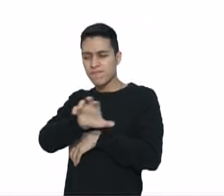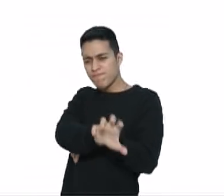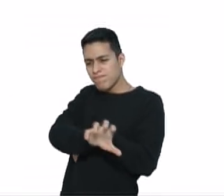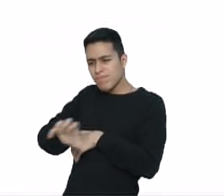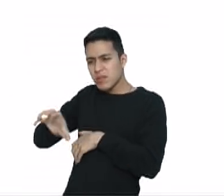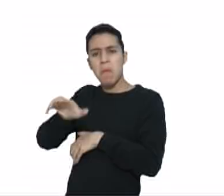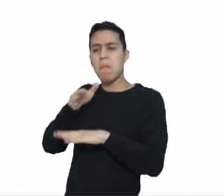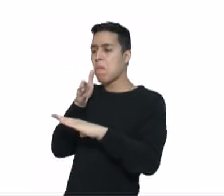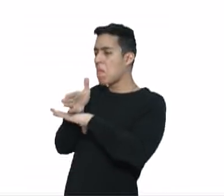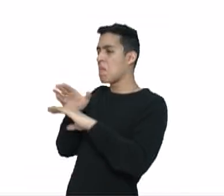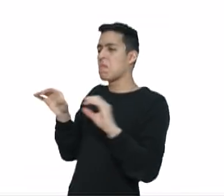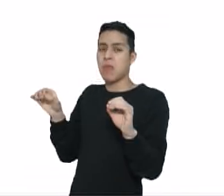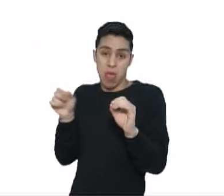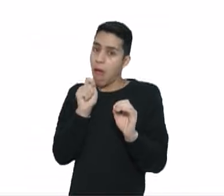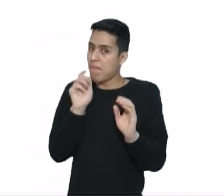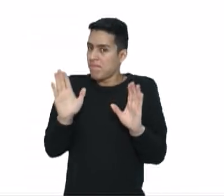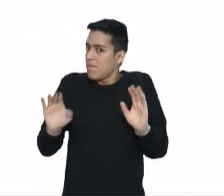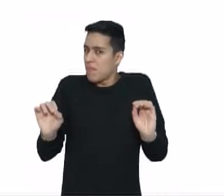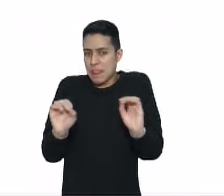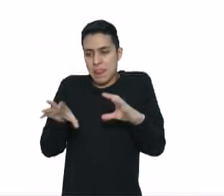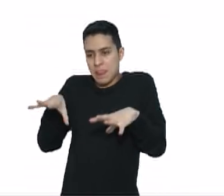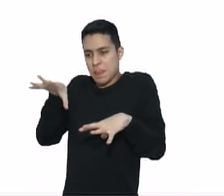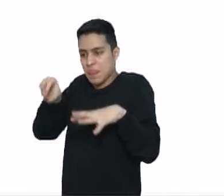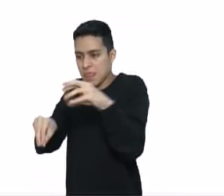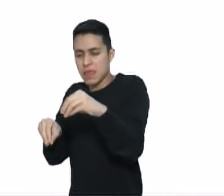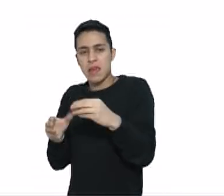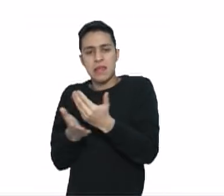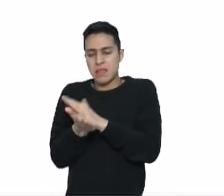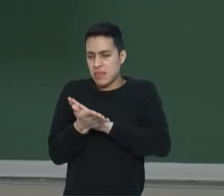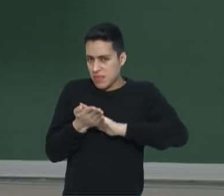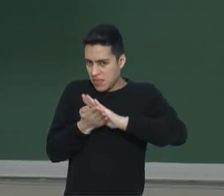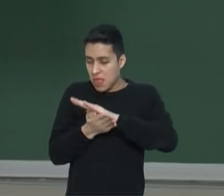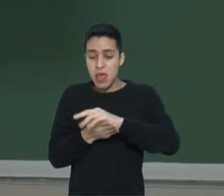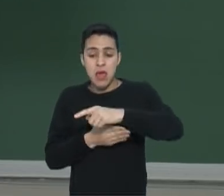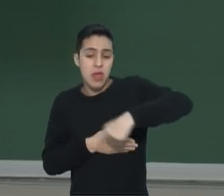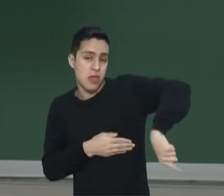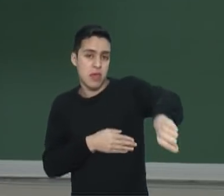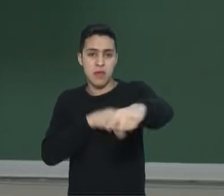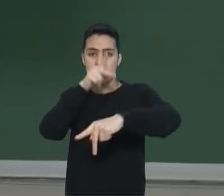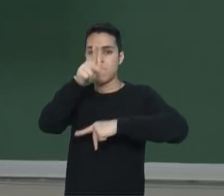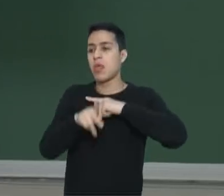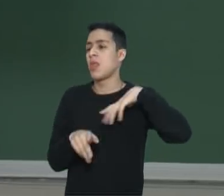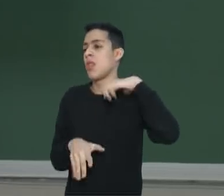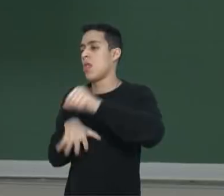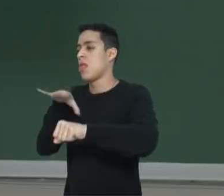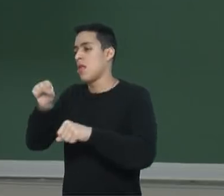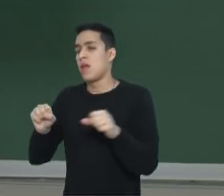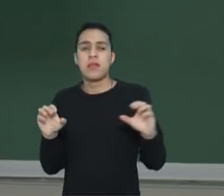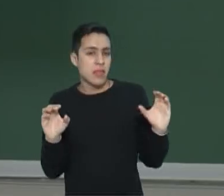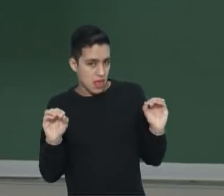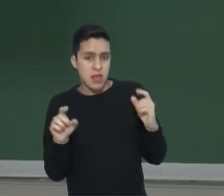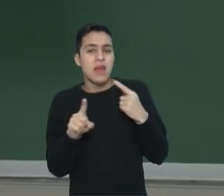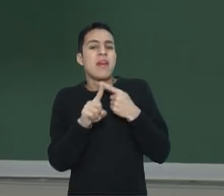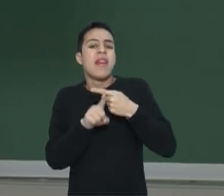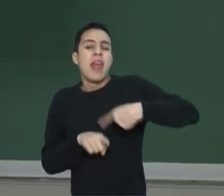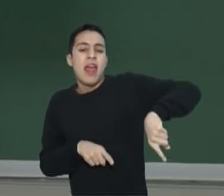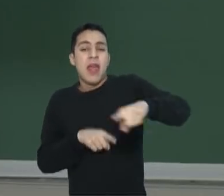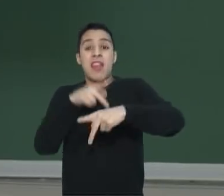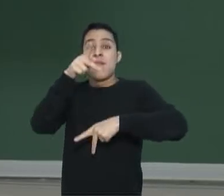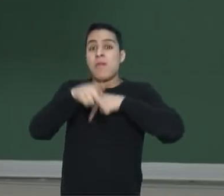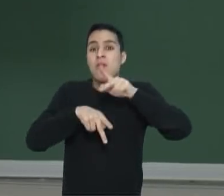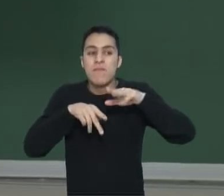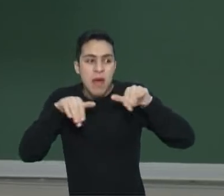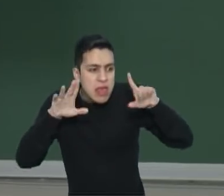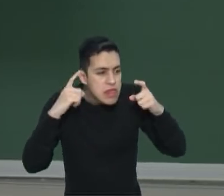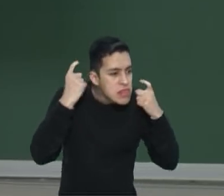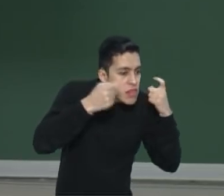sem ser invadido por enquanto, sem ter, né, ocupação por parte dos povos bárbaros. Por quê? Porque os povos bárbaros vão se preocupar